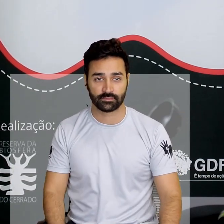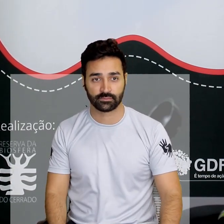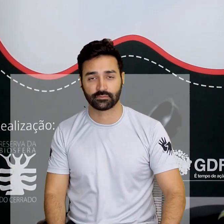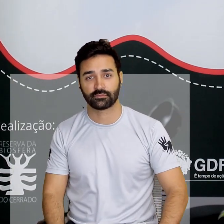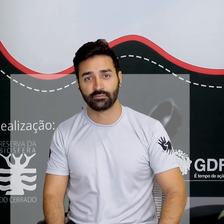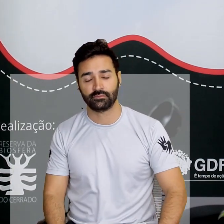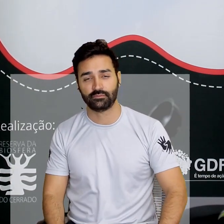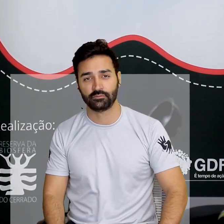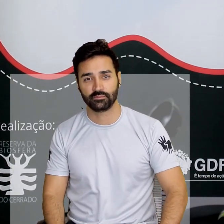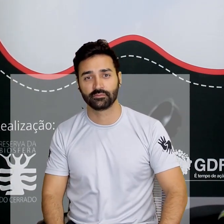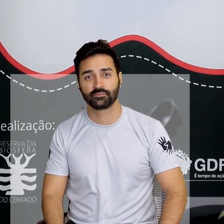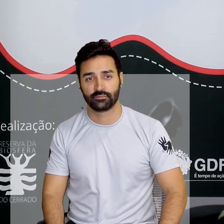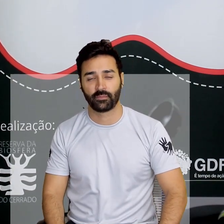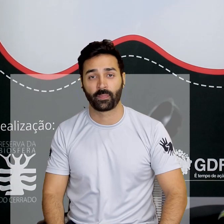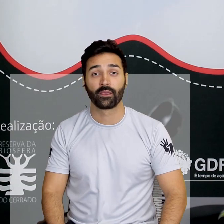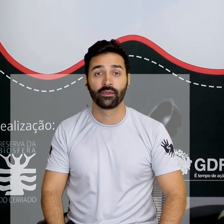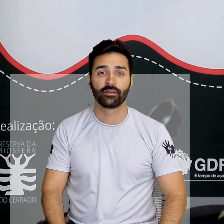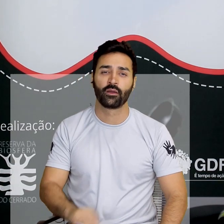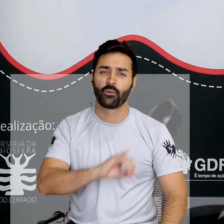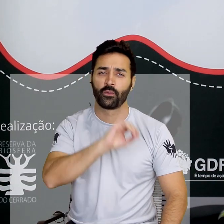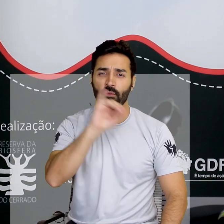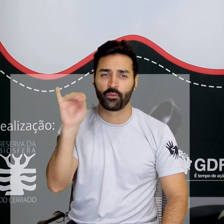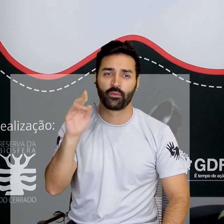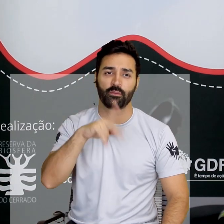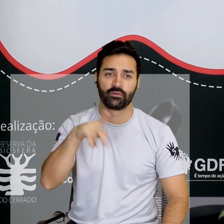Vamos lá. Oi, professora. Olá.